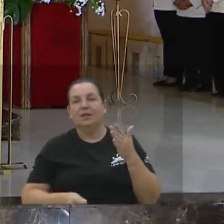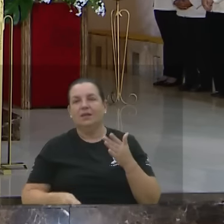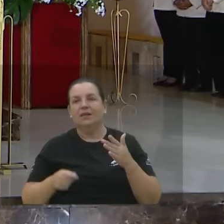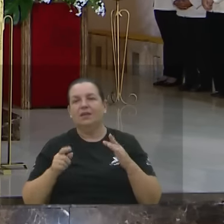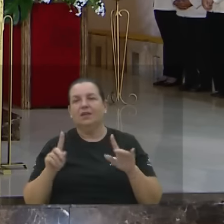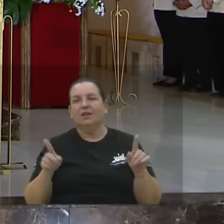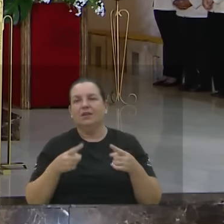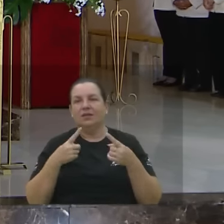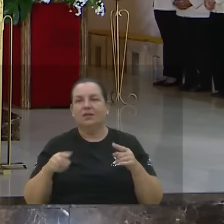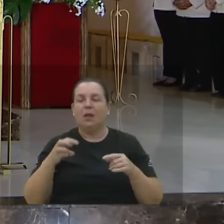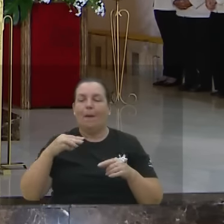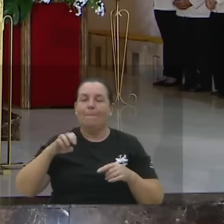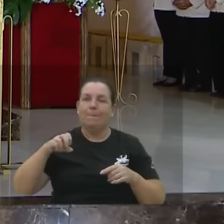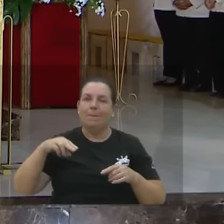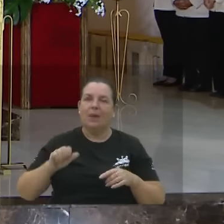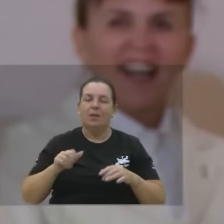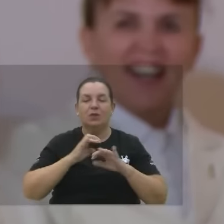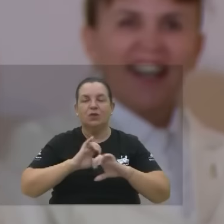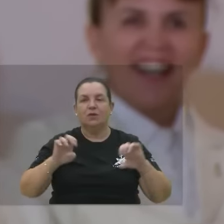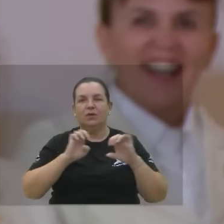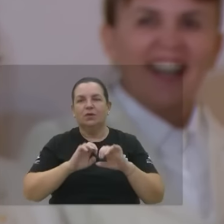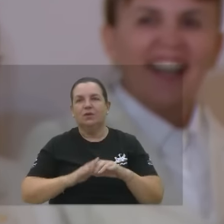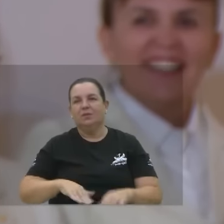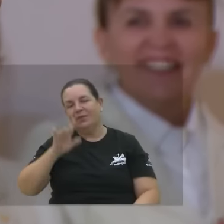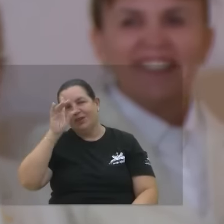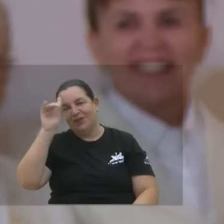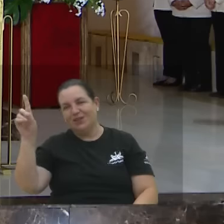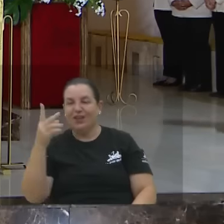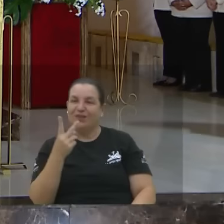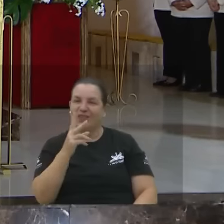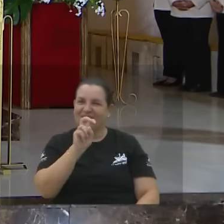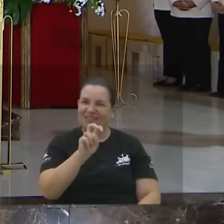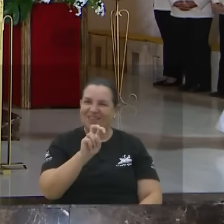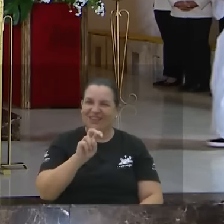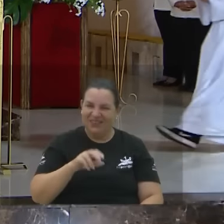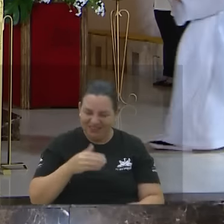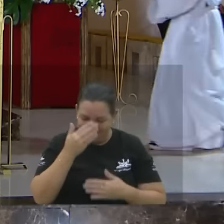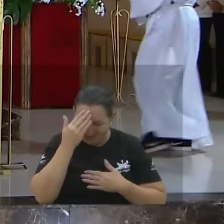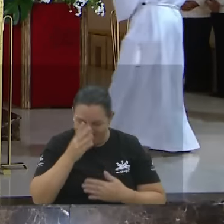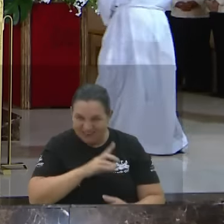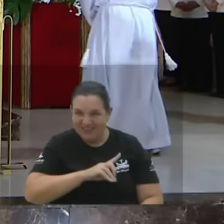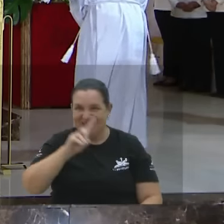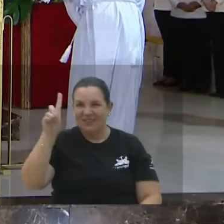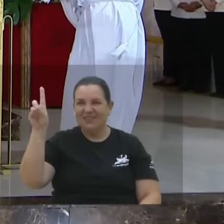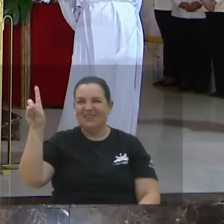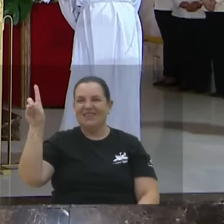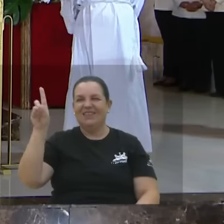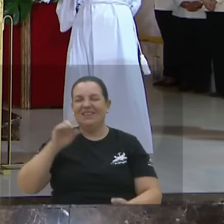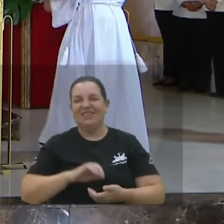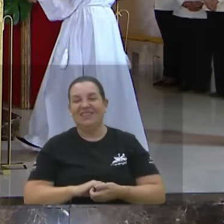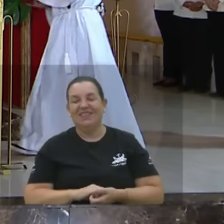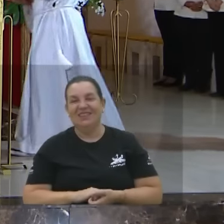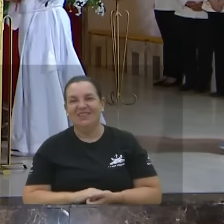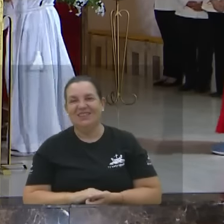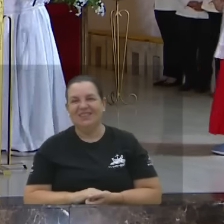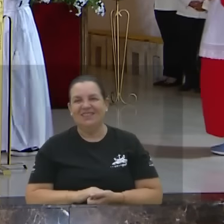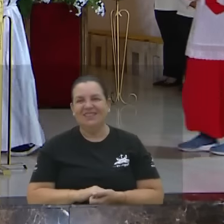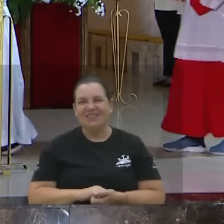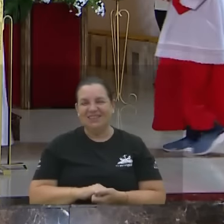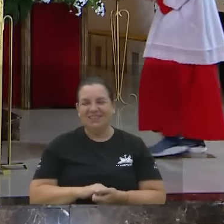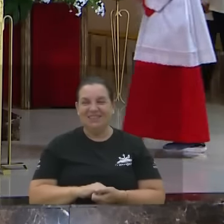um meme de evangelização. Vai lá. Foi no dia 25, quase final de abril,